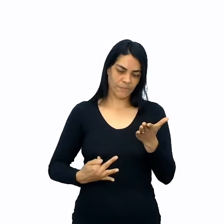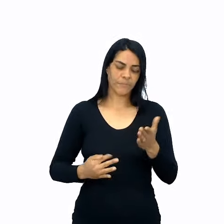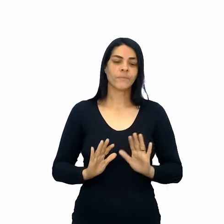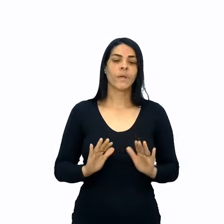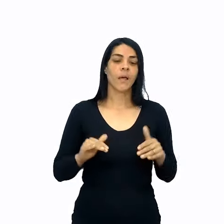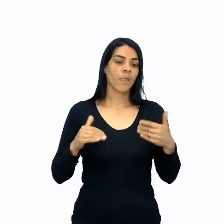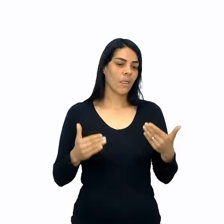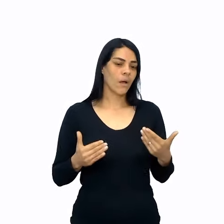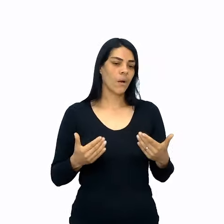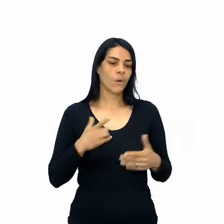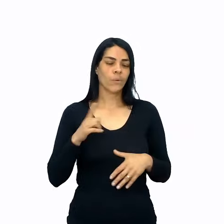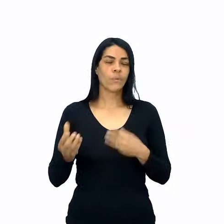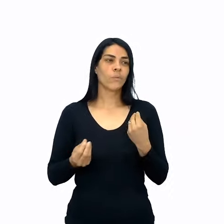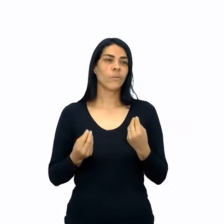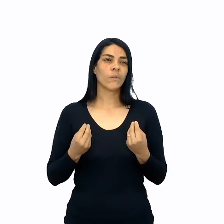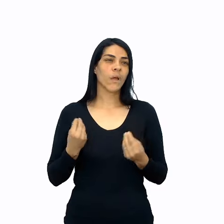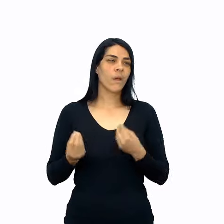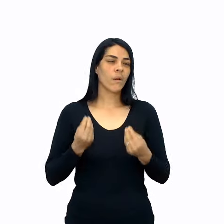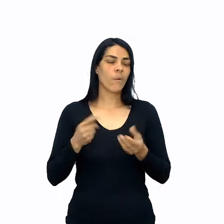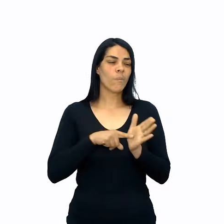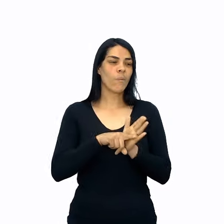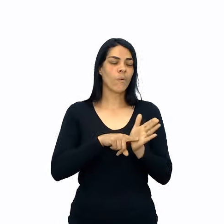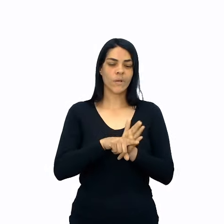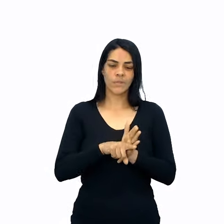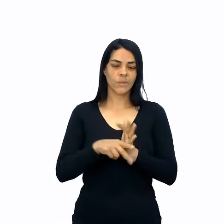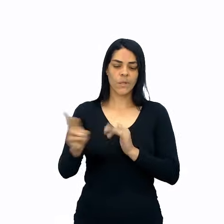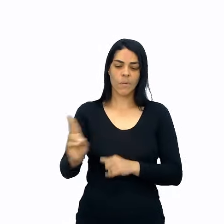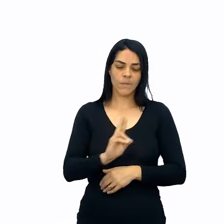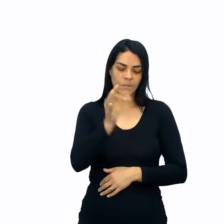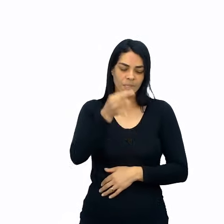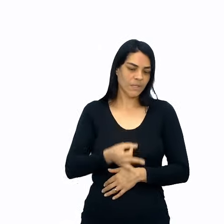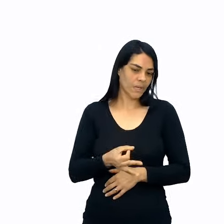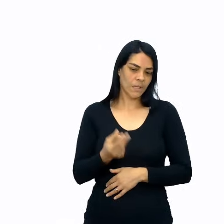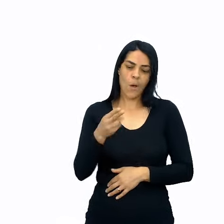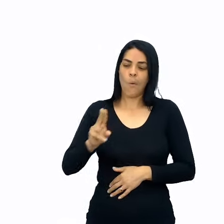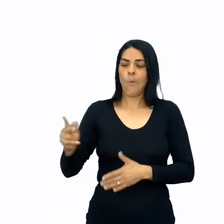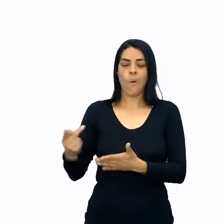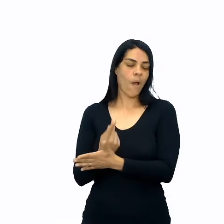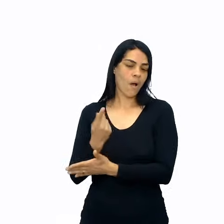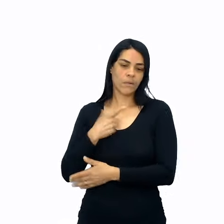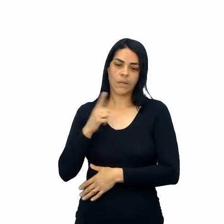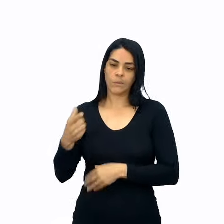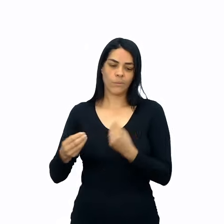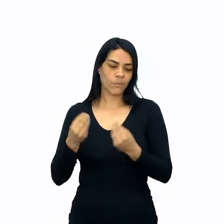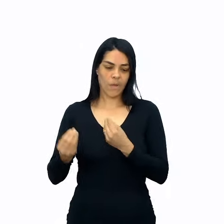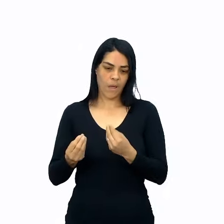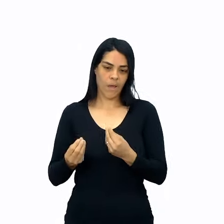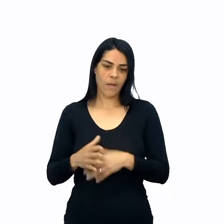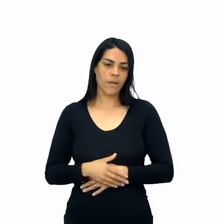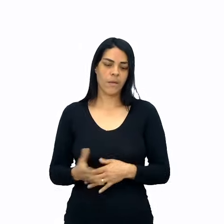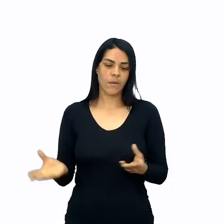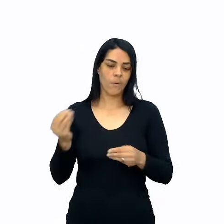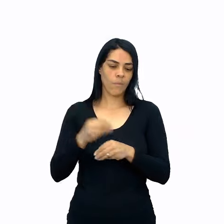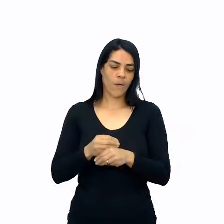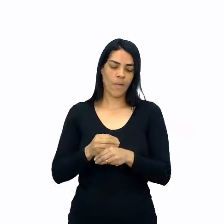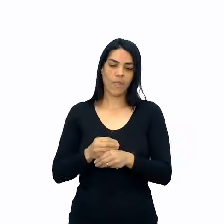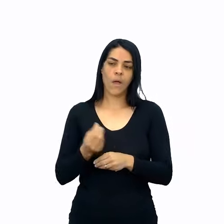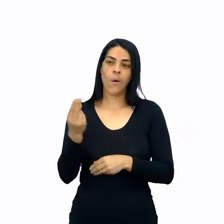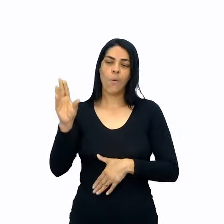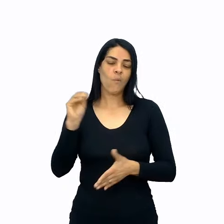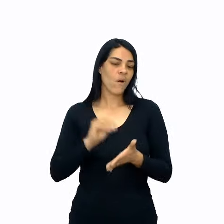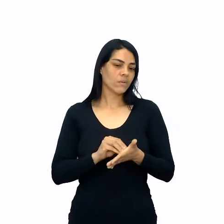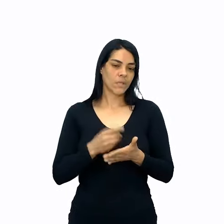não existe, nesse caso do questionamento, uma resposta certa ou errada, completa ou incompleta, mas, de